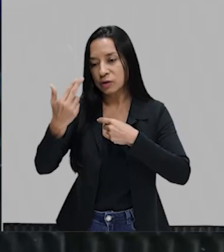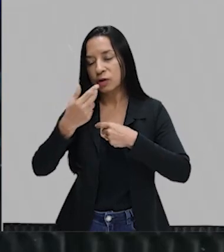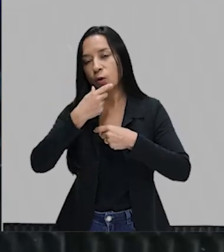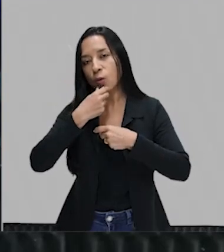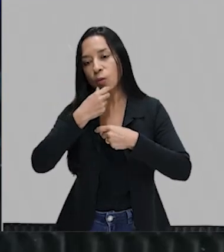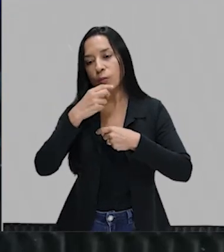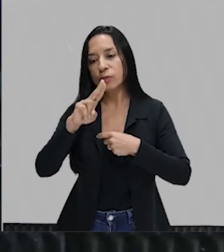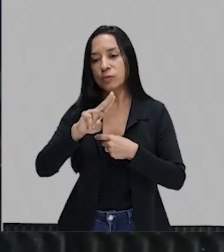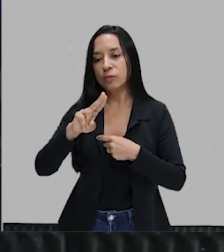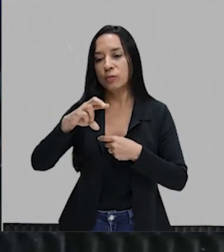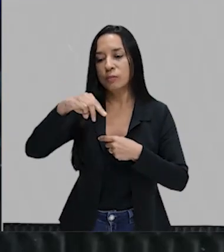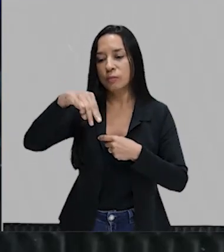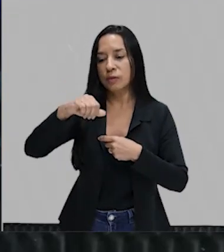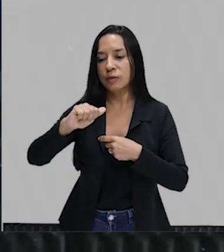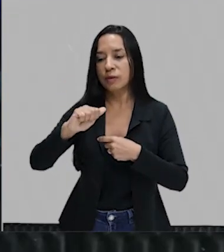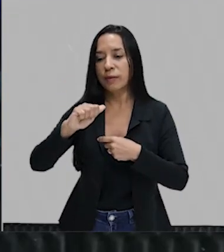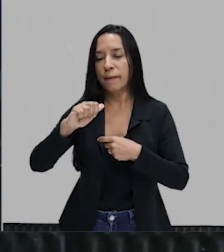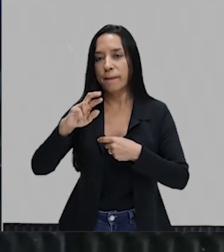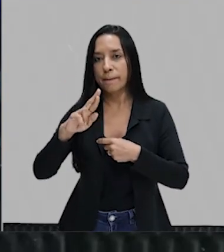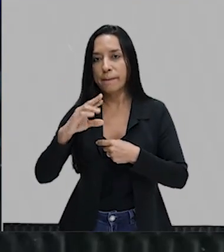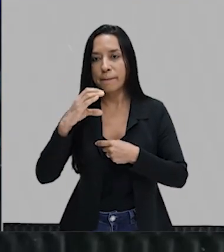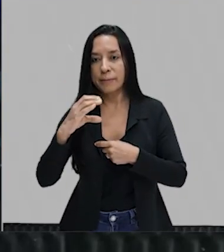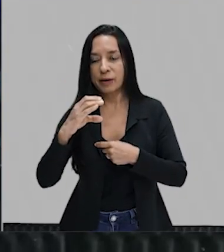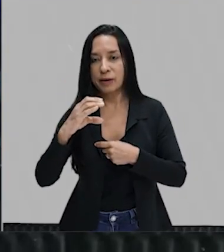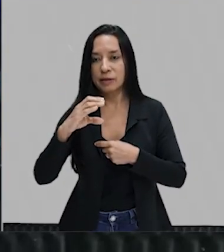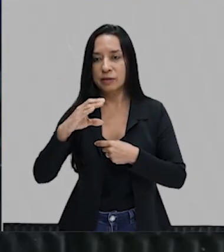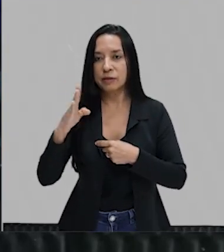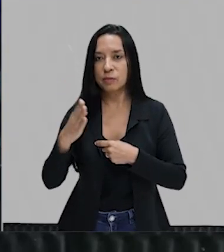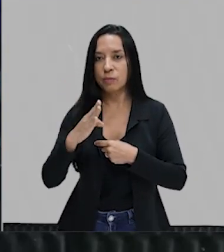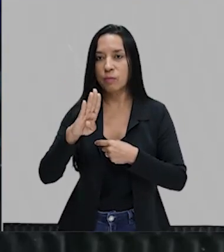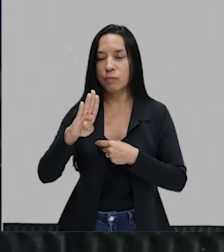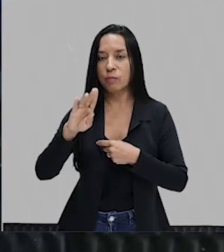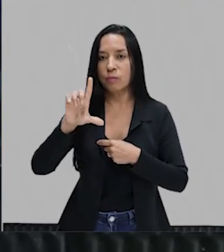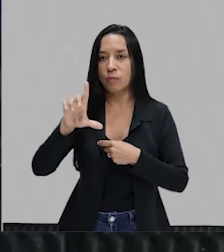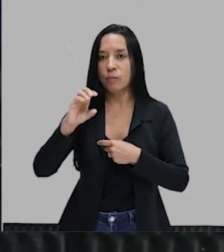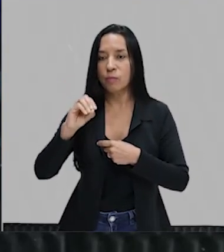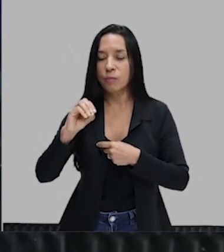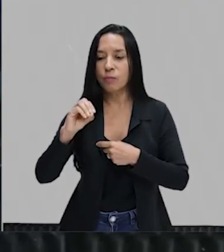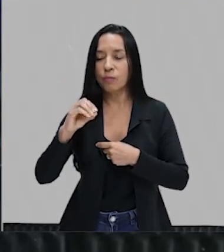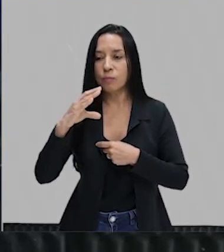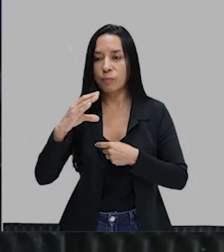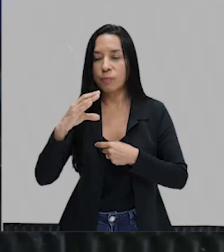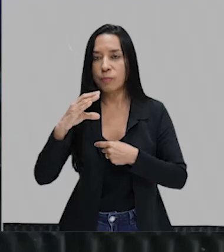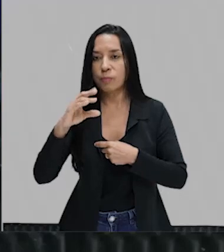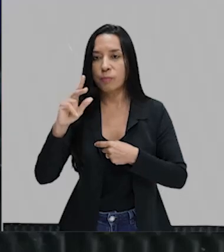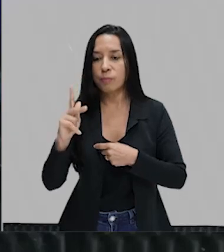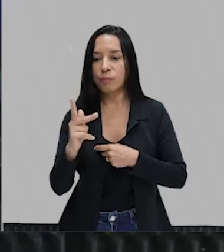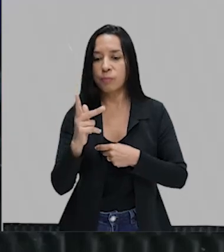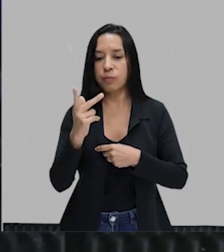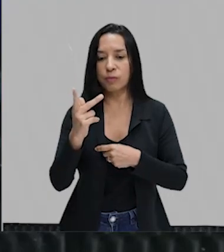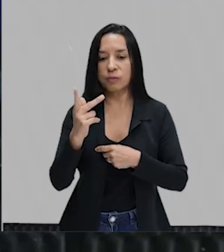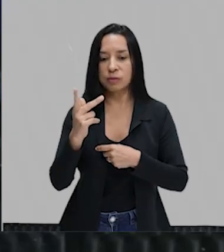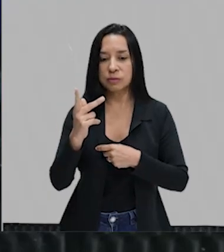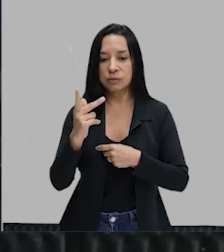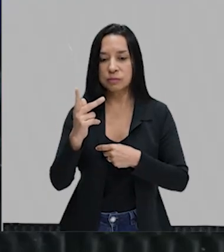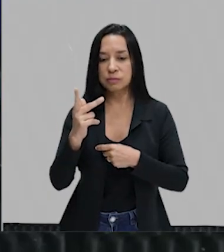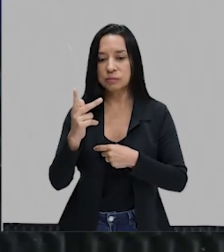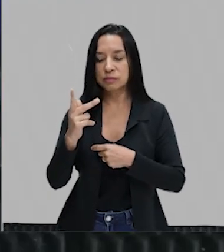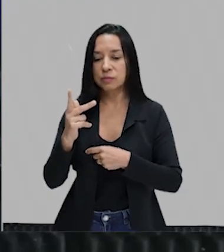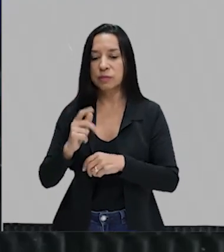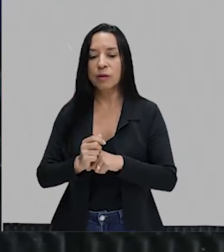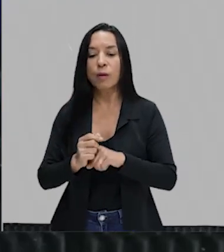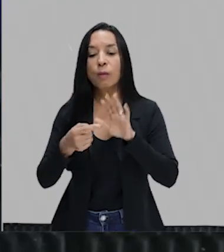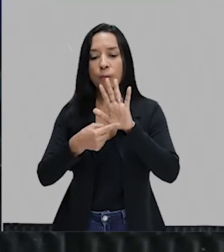Escola dos Análises, ou da chamada Nova História, né? O Mark Bloch, na verdade, ele mostra que